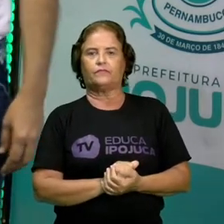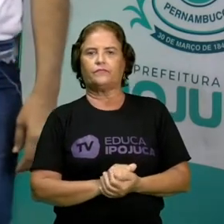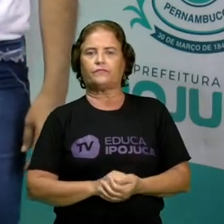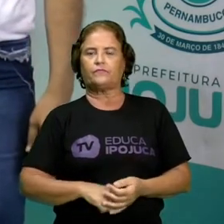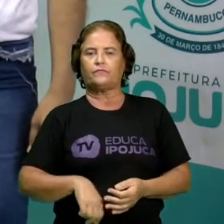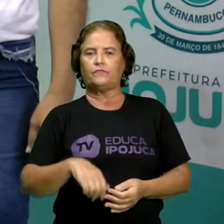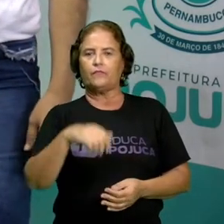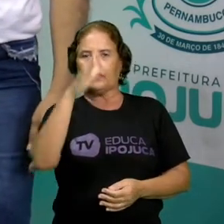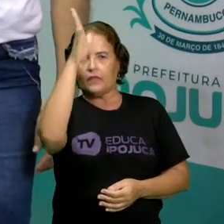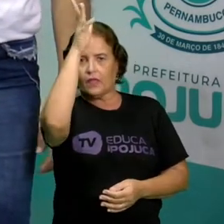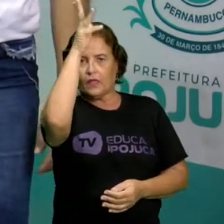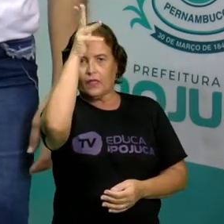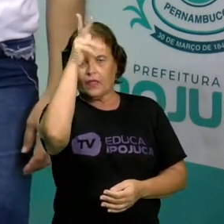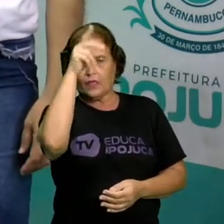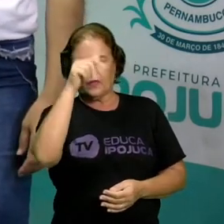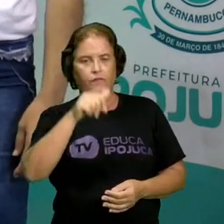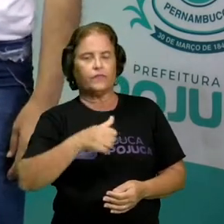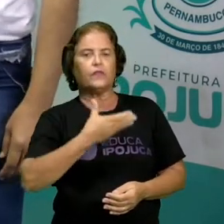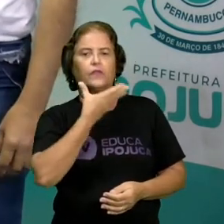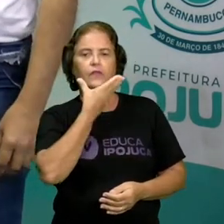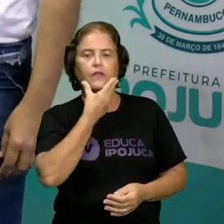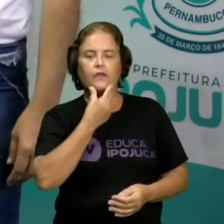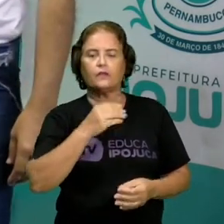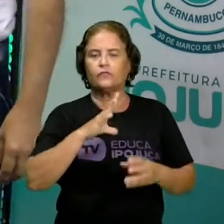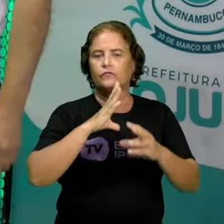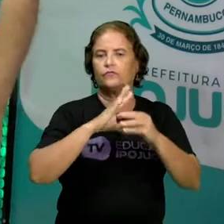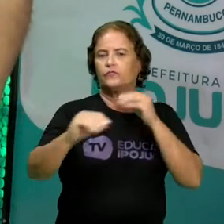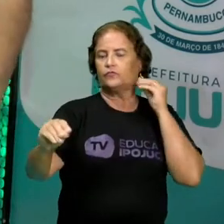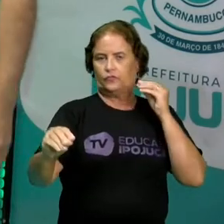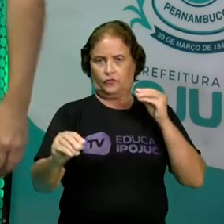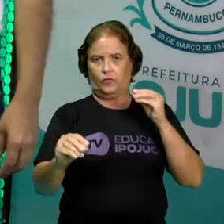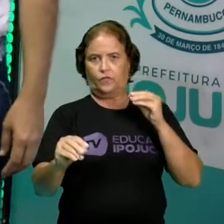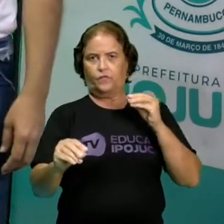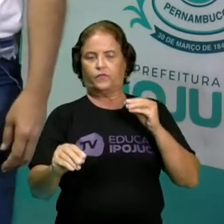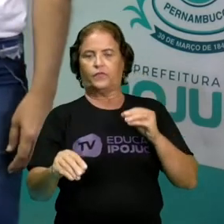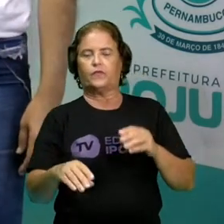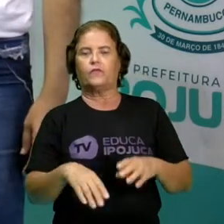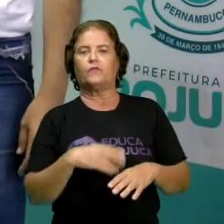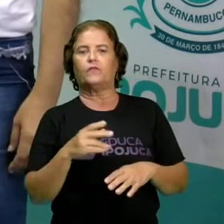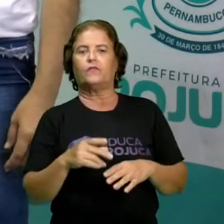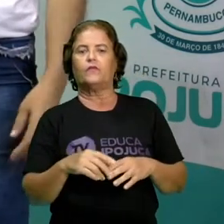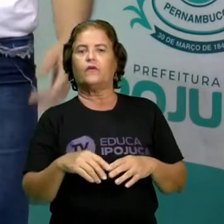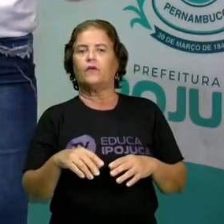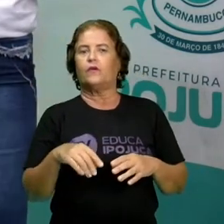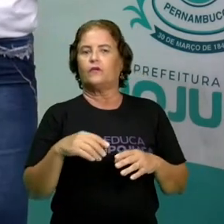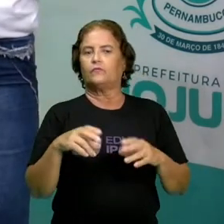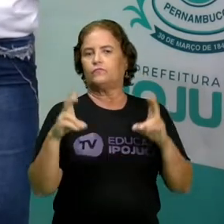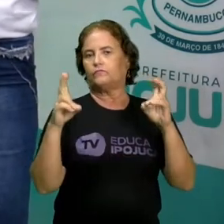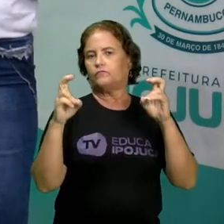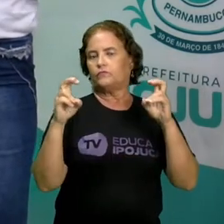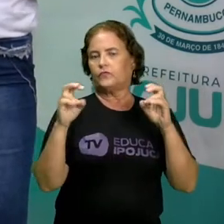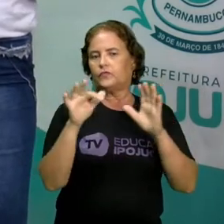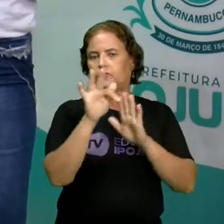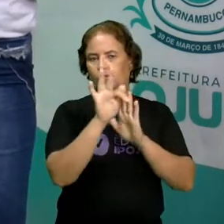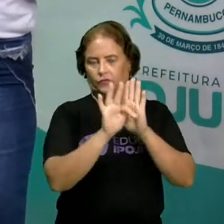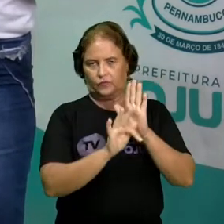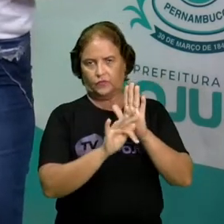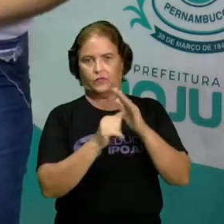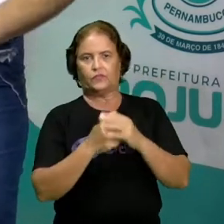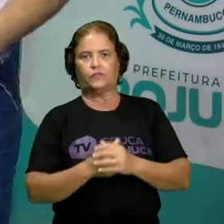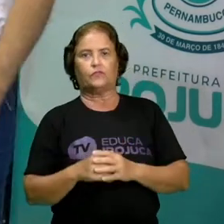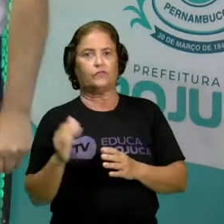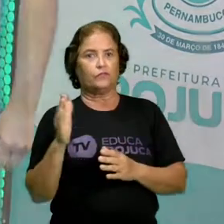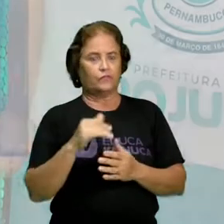Galos Fujões é o título do nosso texto e é uma parlenda popular. Vamos acompanhar a leitura